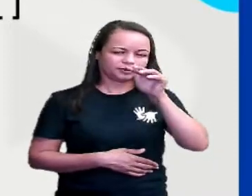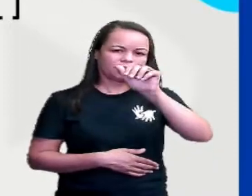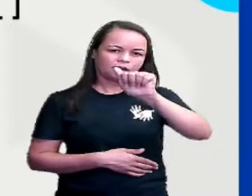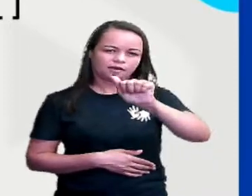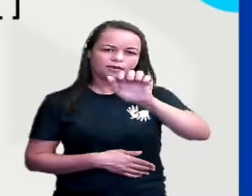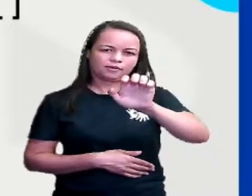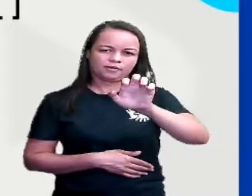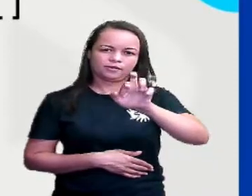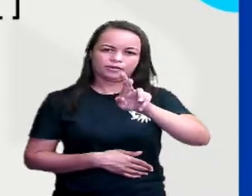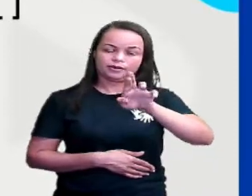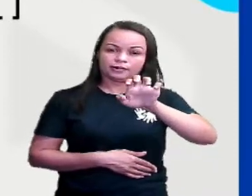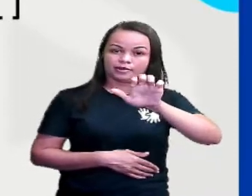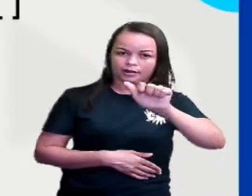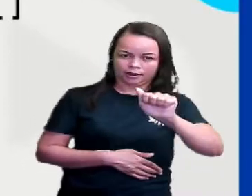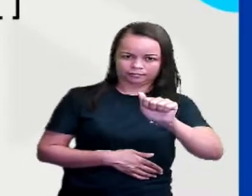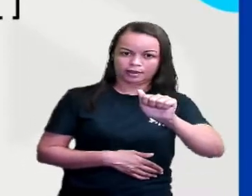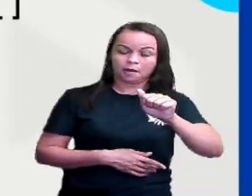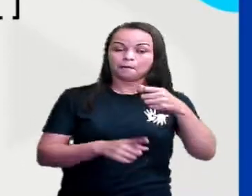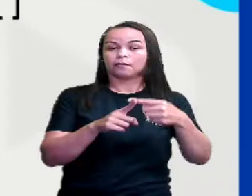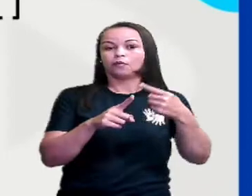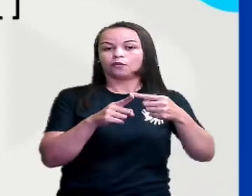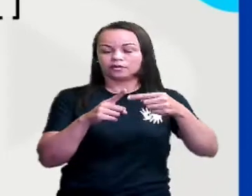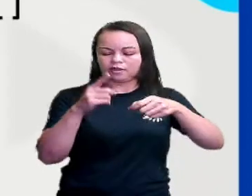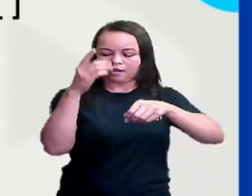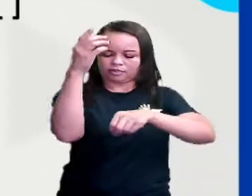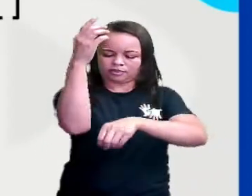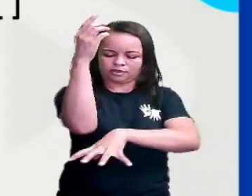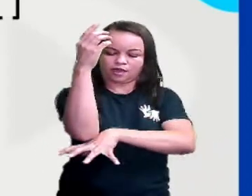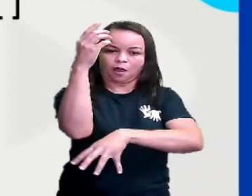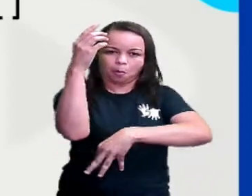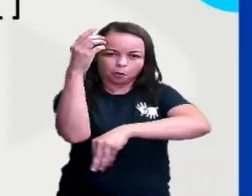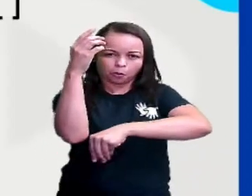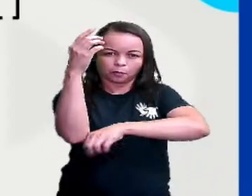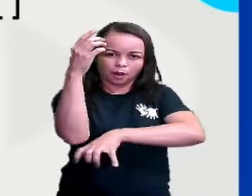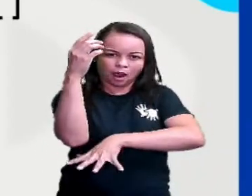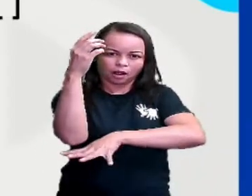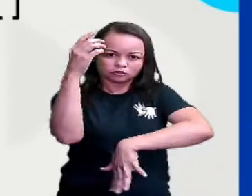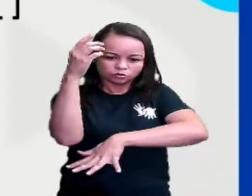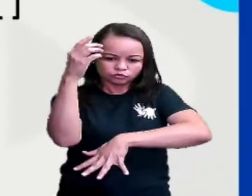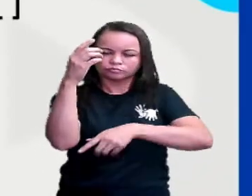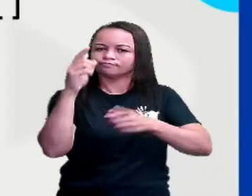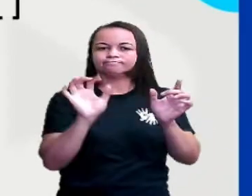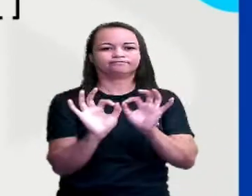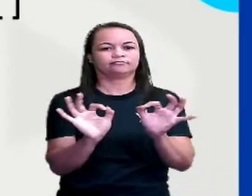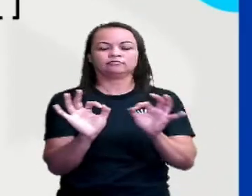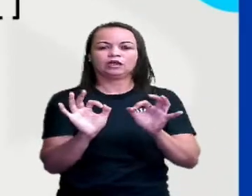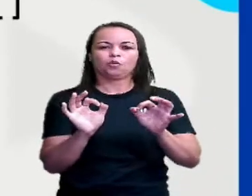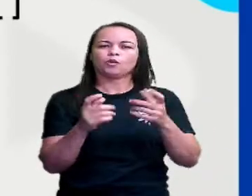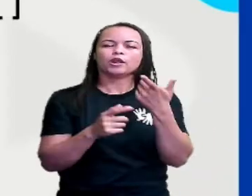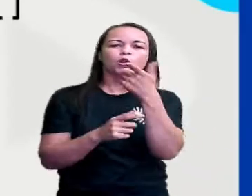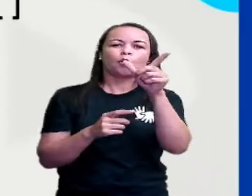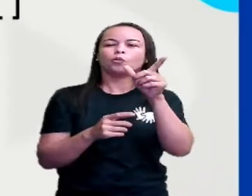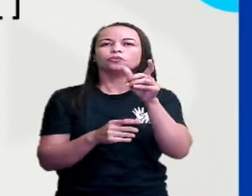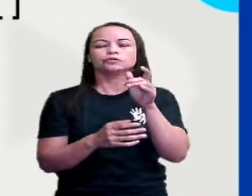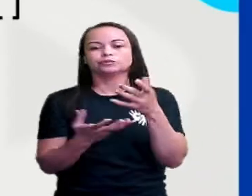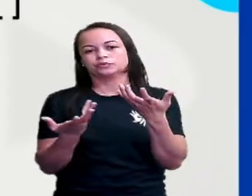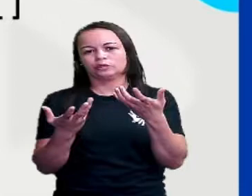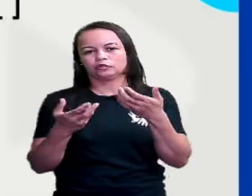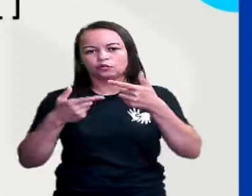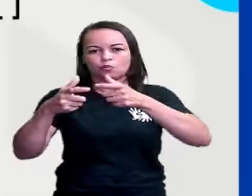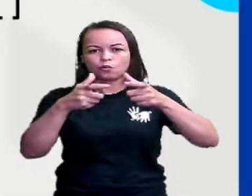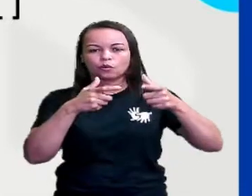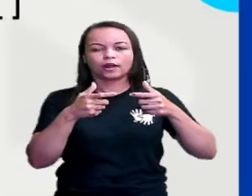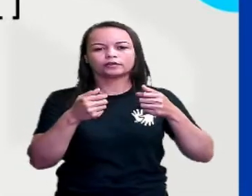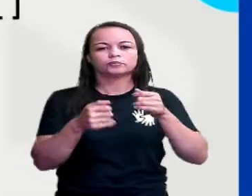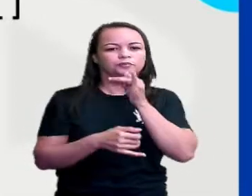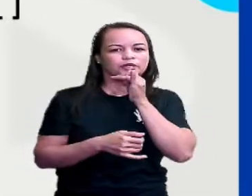se fixam no solo, elas se fixam em outras estruturas, como por exemplo, troncos de